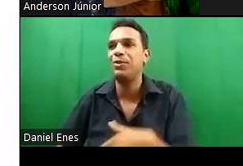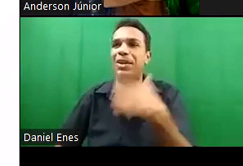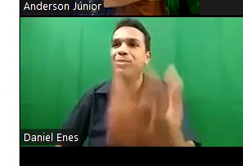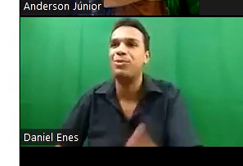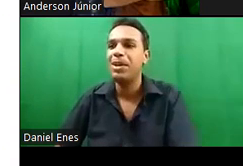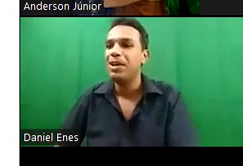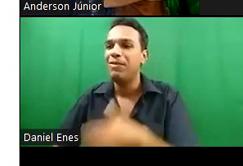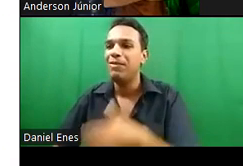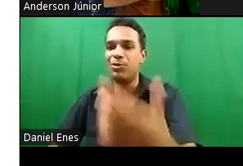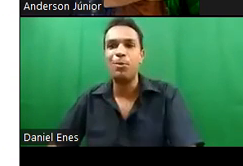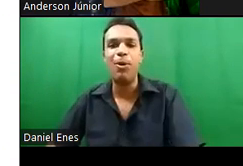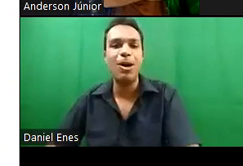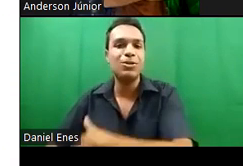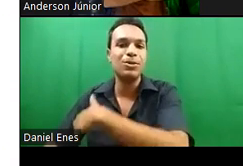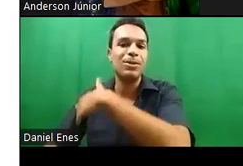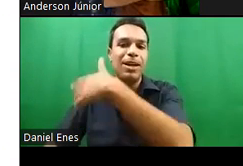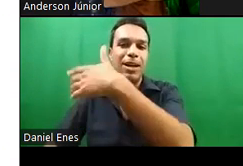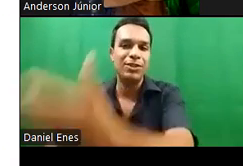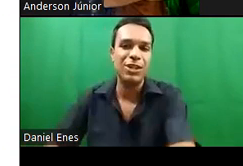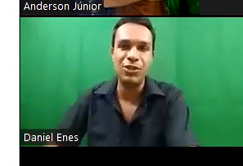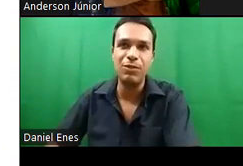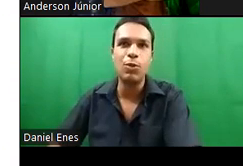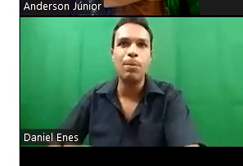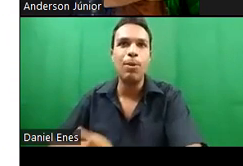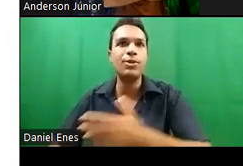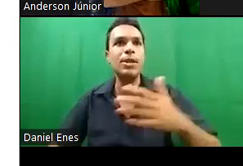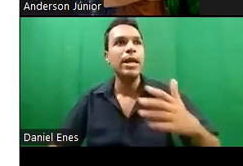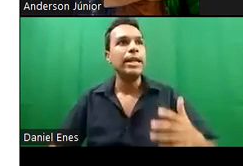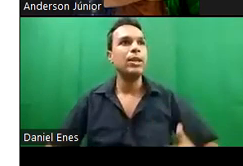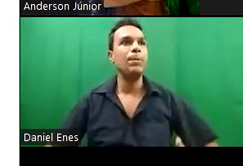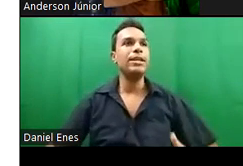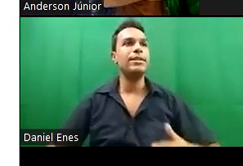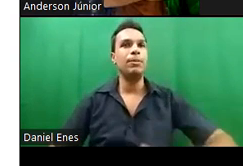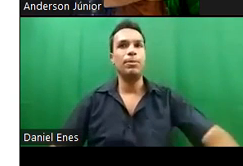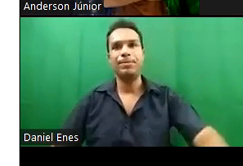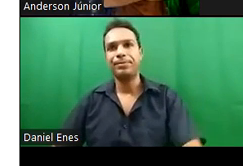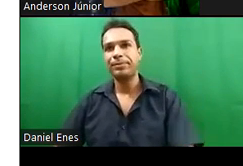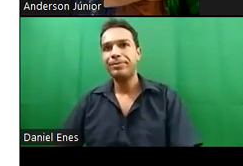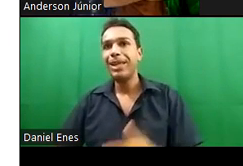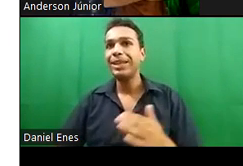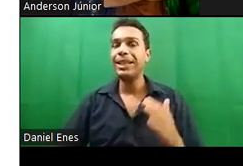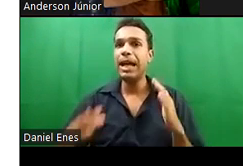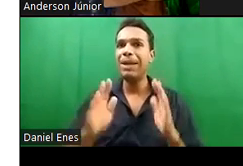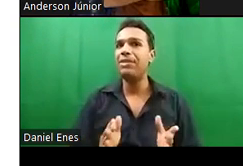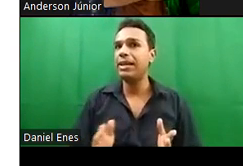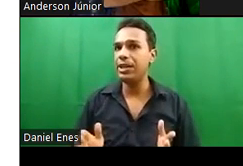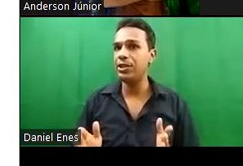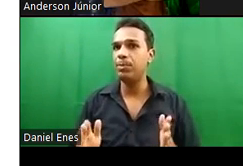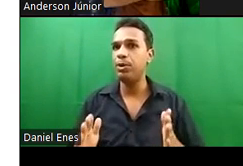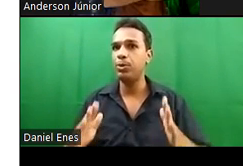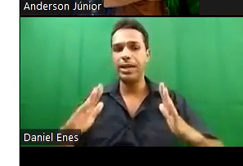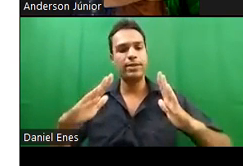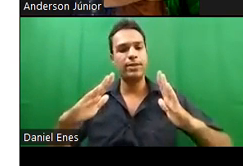gente não vê verbos compostos, adjetivos compostos. Então, por exemplo, a palavra igreja,